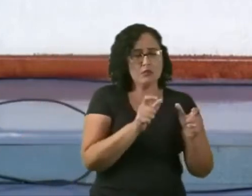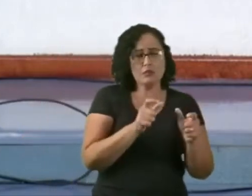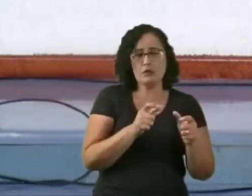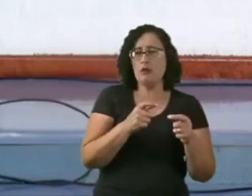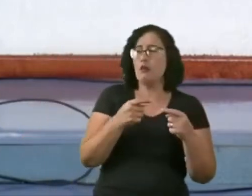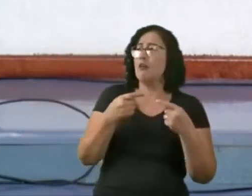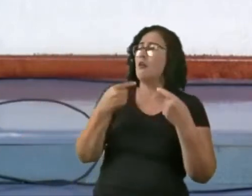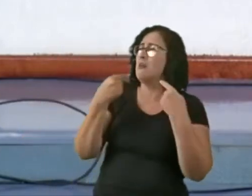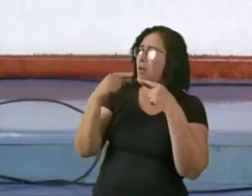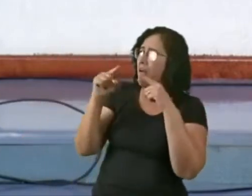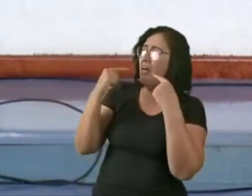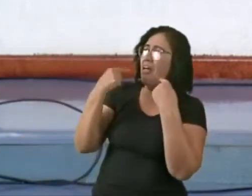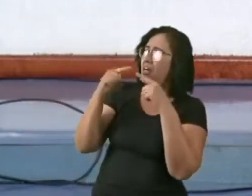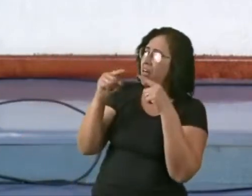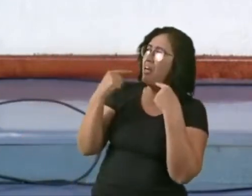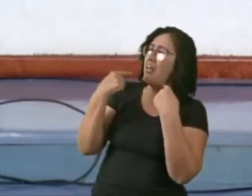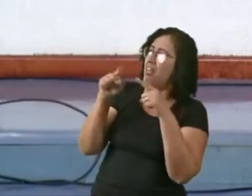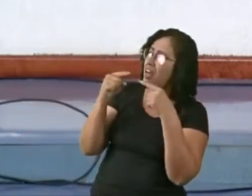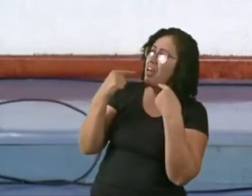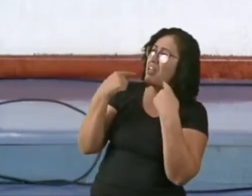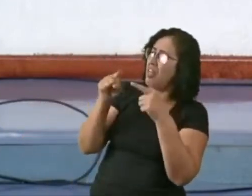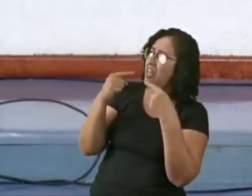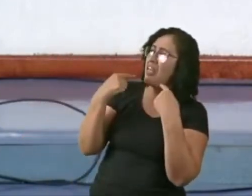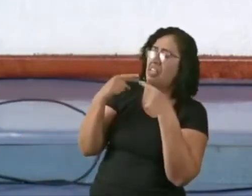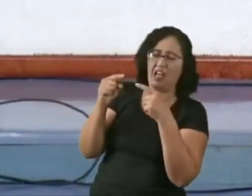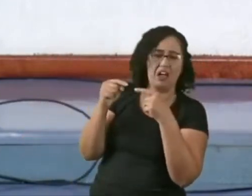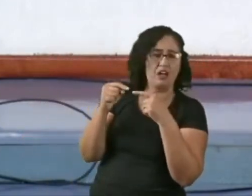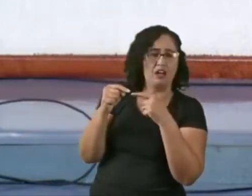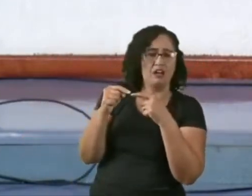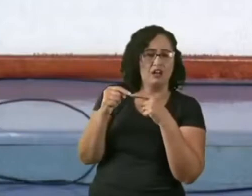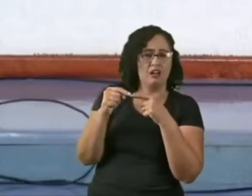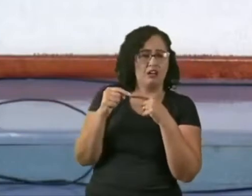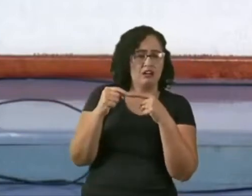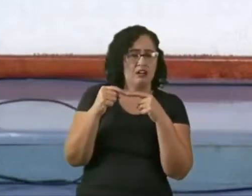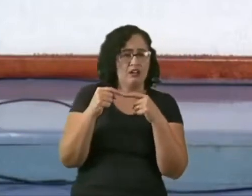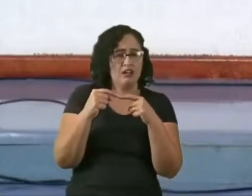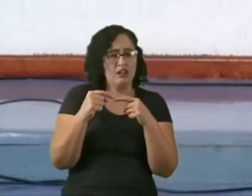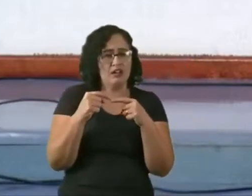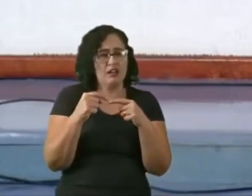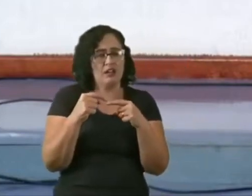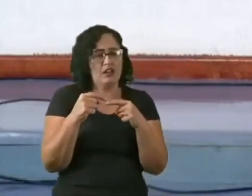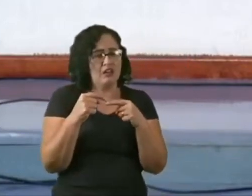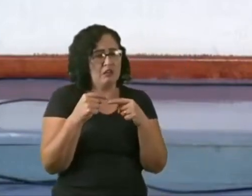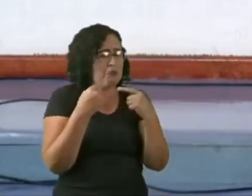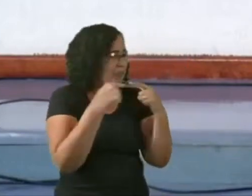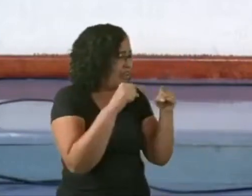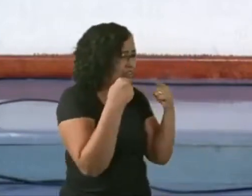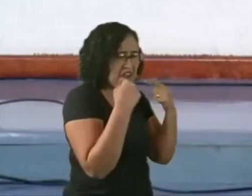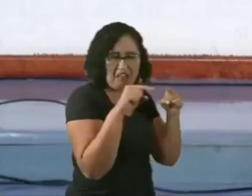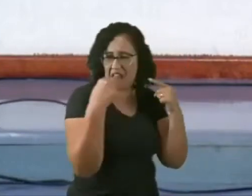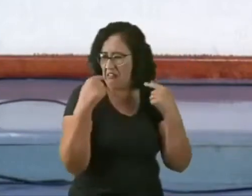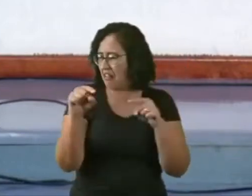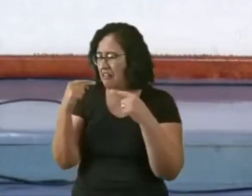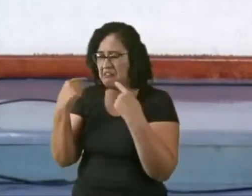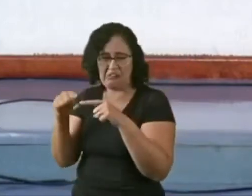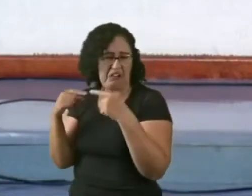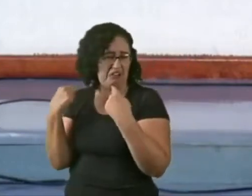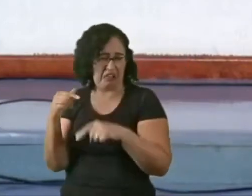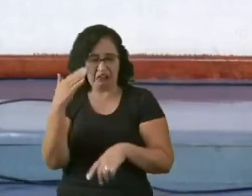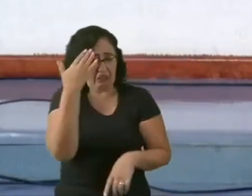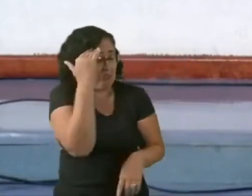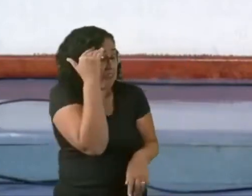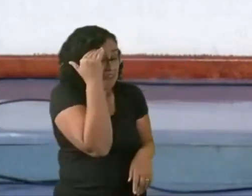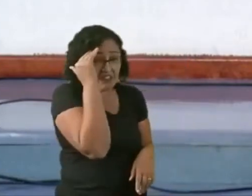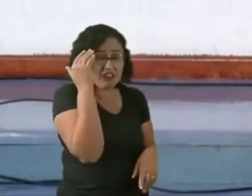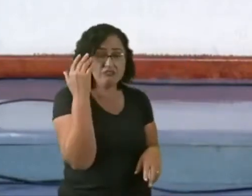amargas com a vida, amargas com Deus, amargas com as pessoas ao redor dela. Ou seja, elas não têm a compreensão